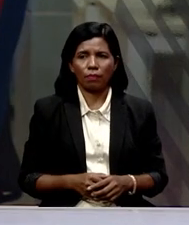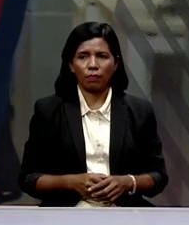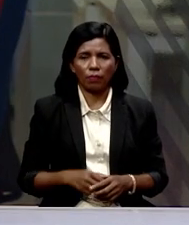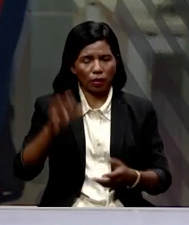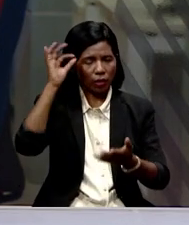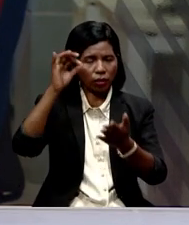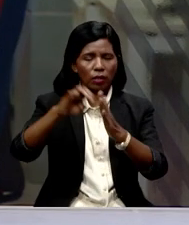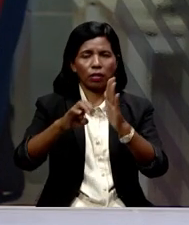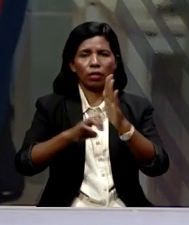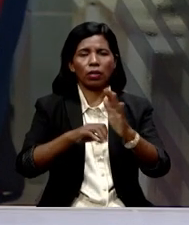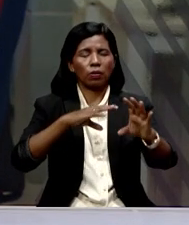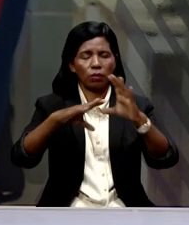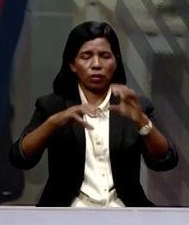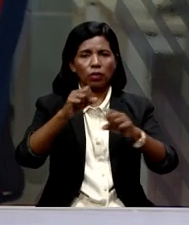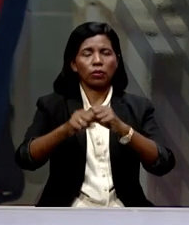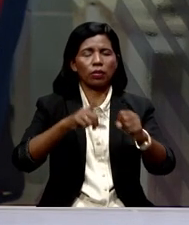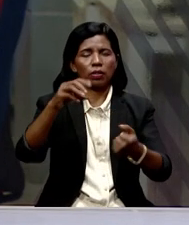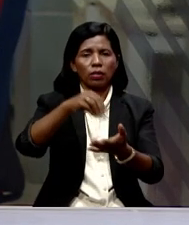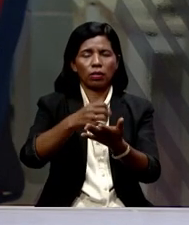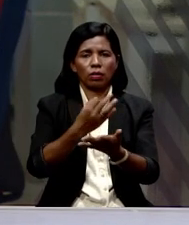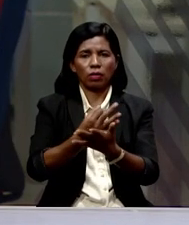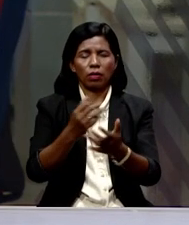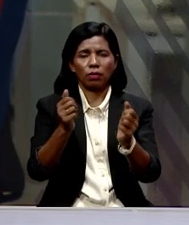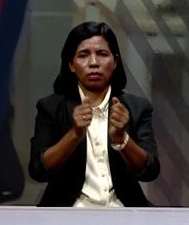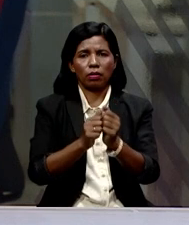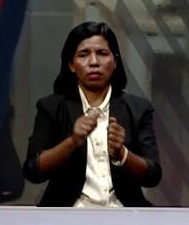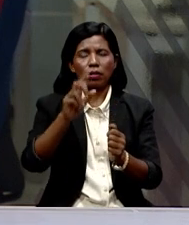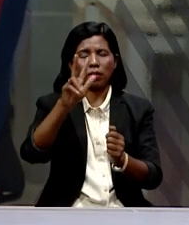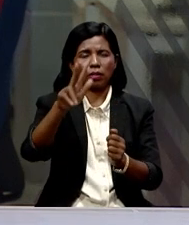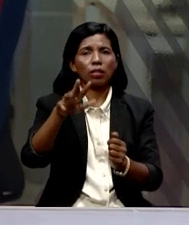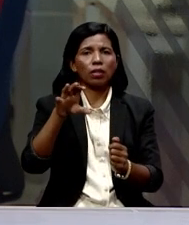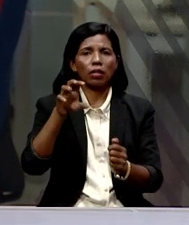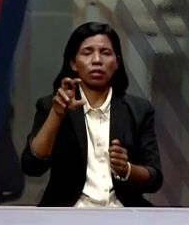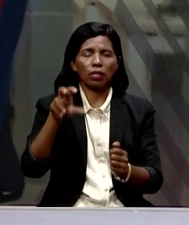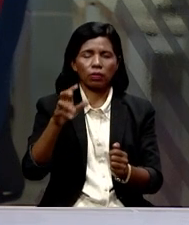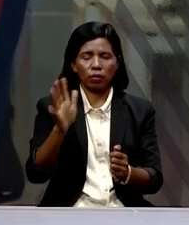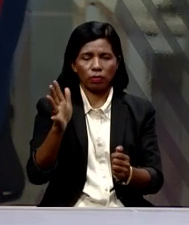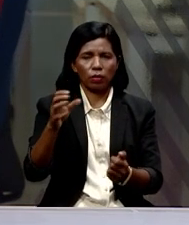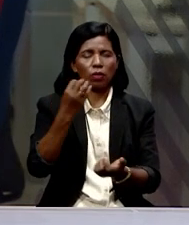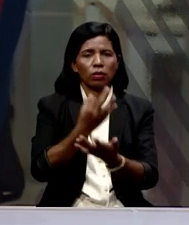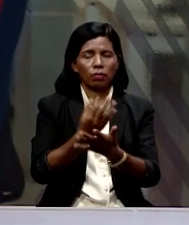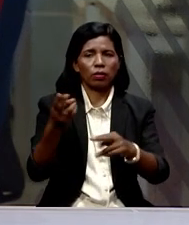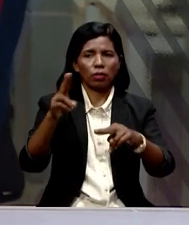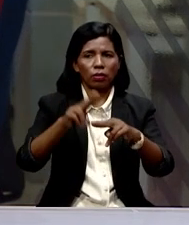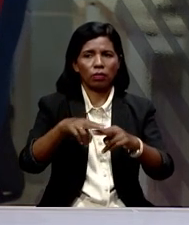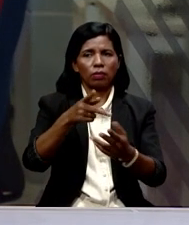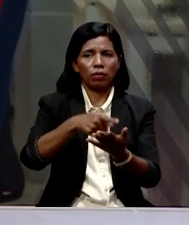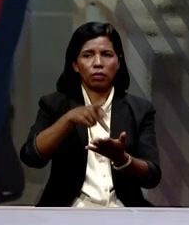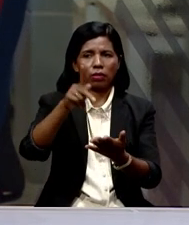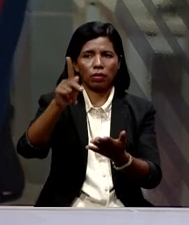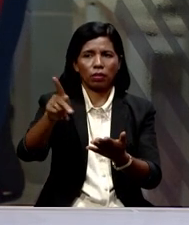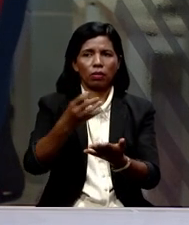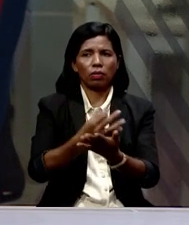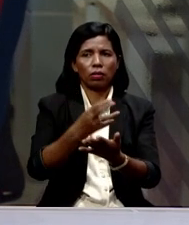Secretário de Estado de Comunicação Social propõe dólar americano Rio Atos Tolo Lima Nulo e orçamento adicional Rodicelo